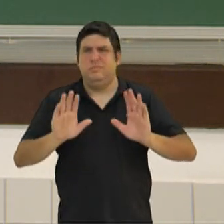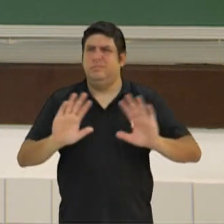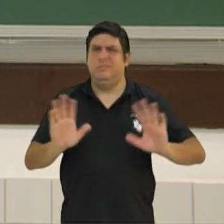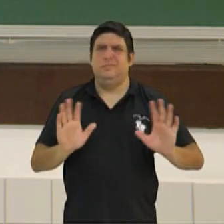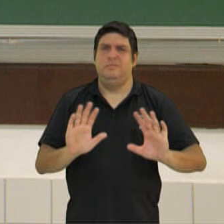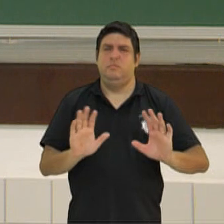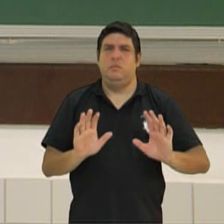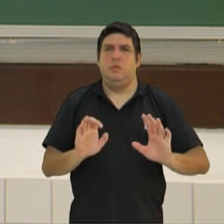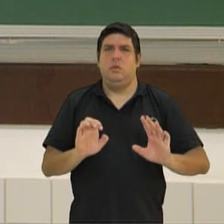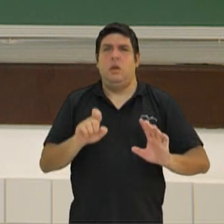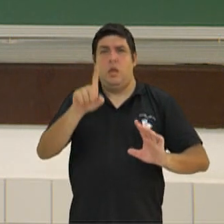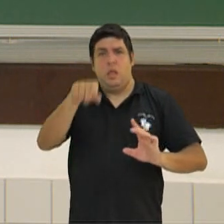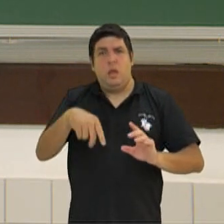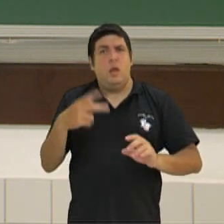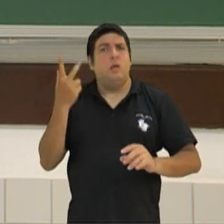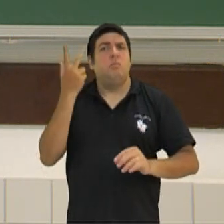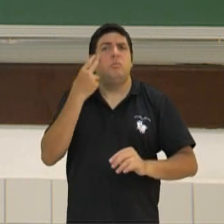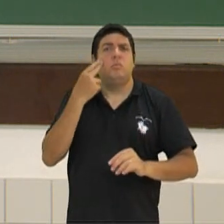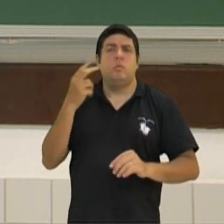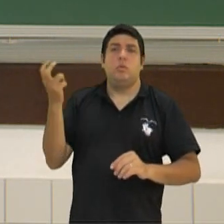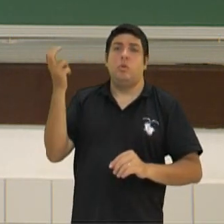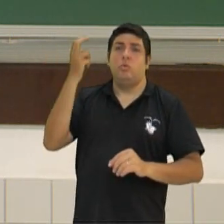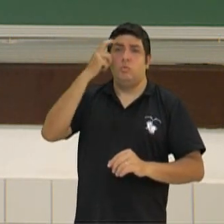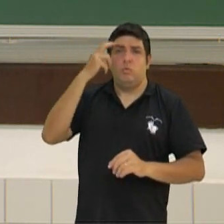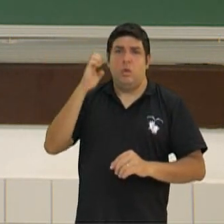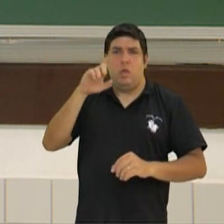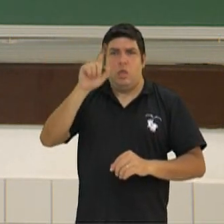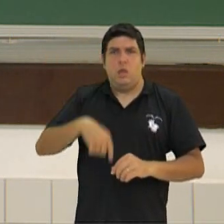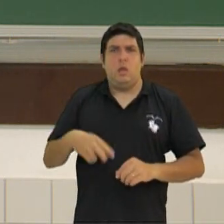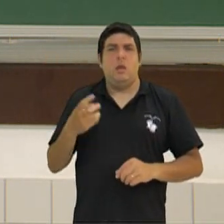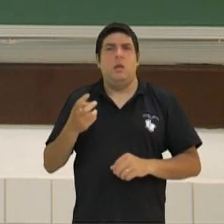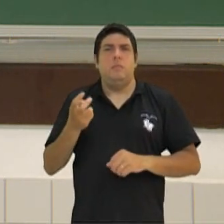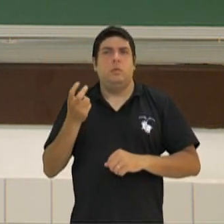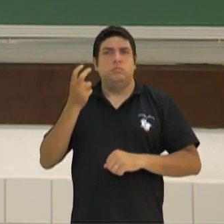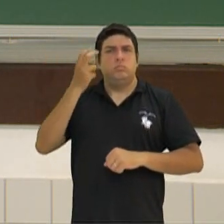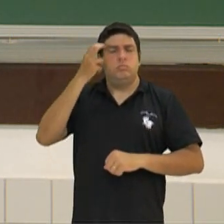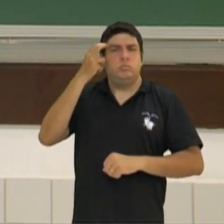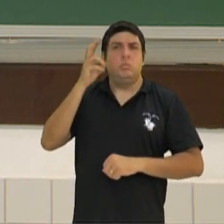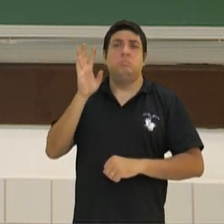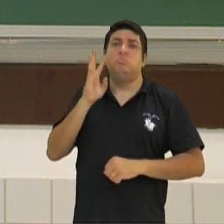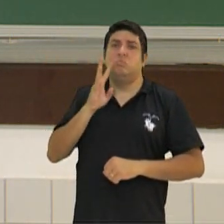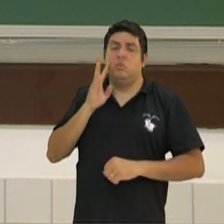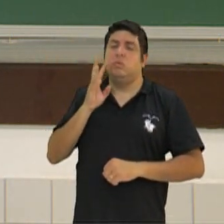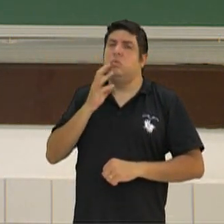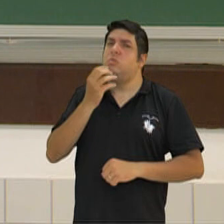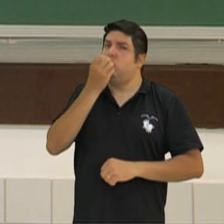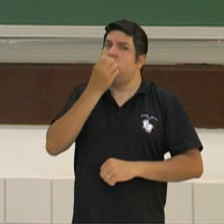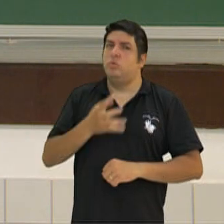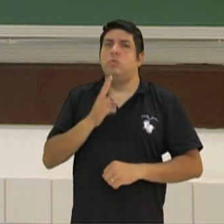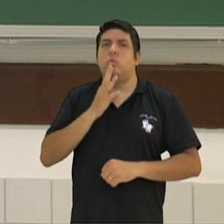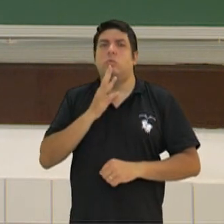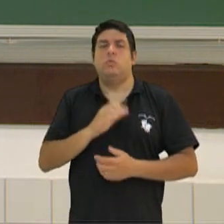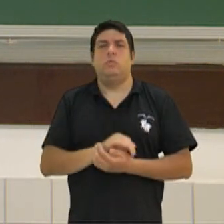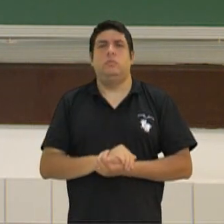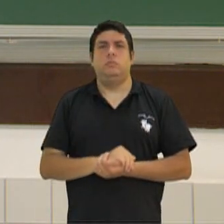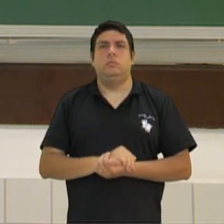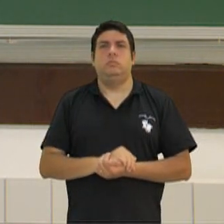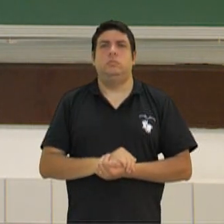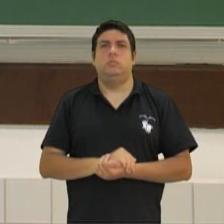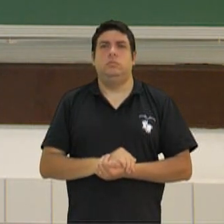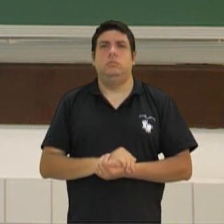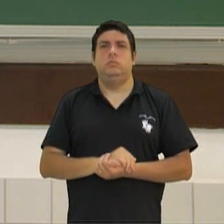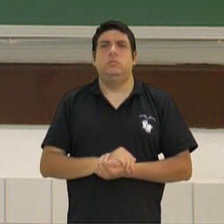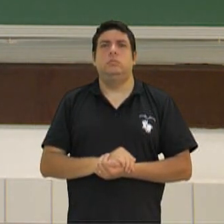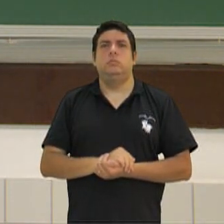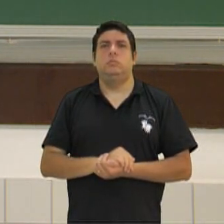É extremamente cultural e é uma história, uma cultura riquíssima, vale a pena a gente conhecer. Beleza? Então, vamos